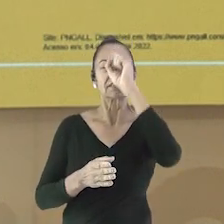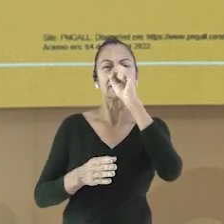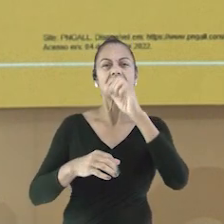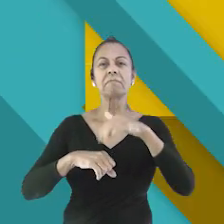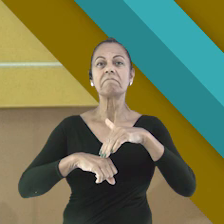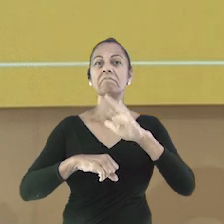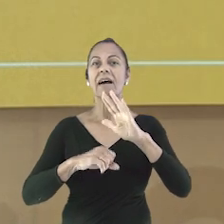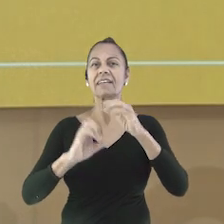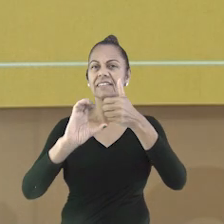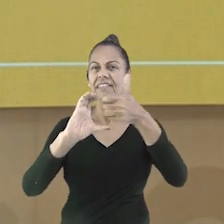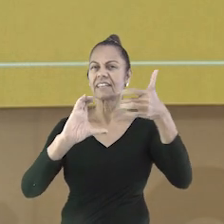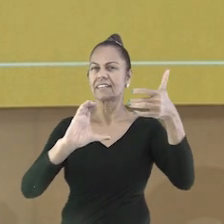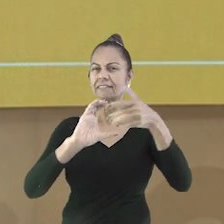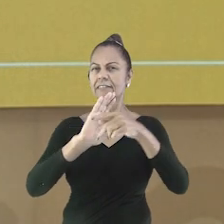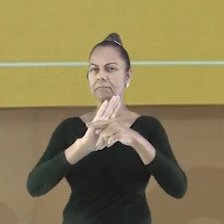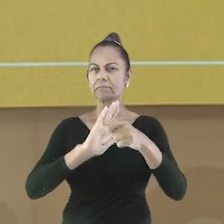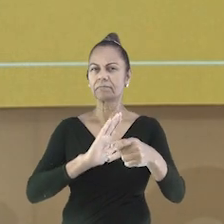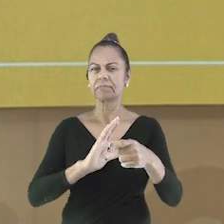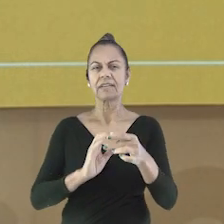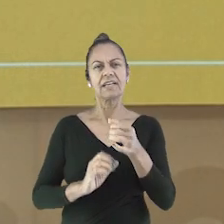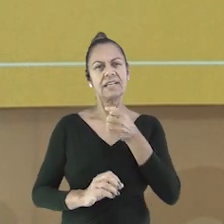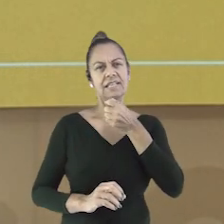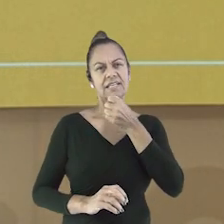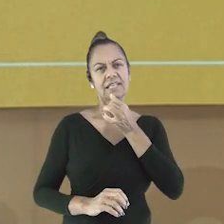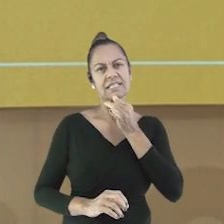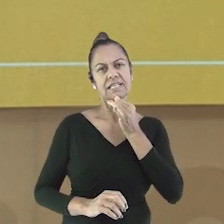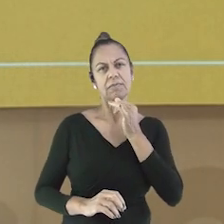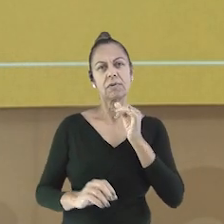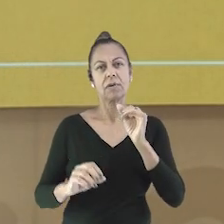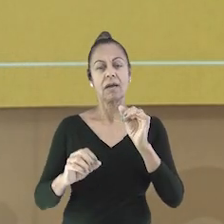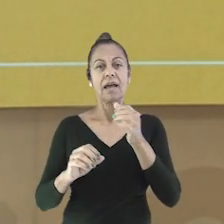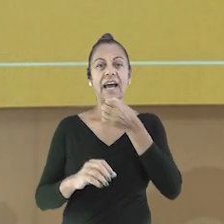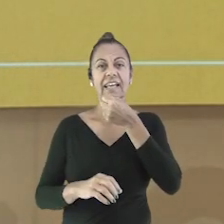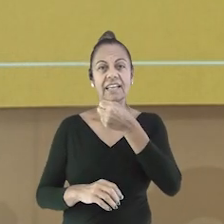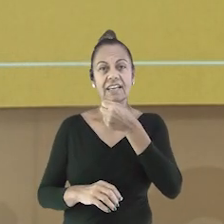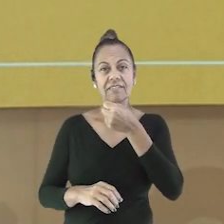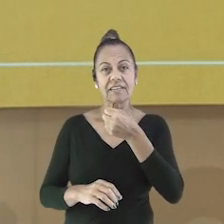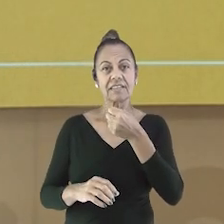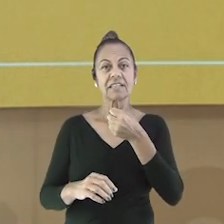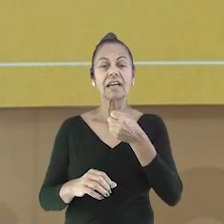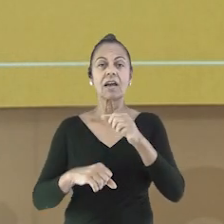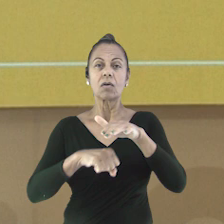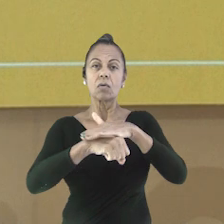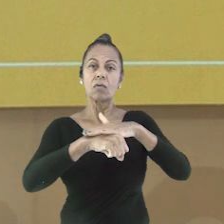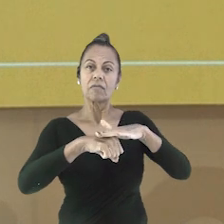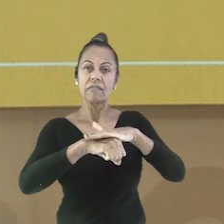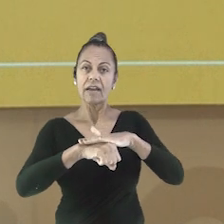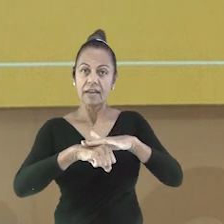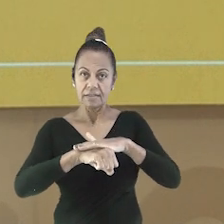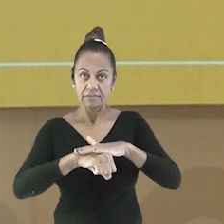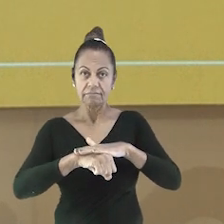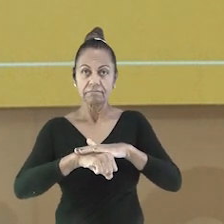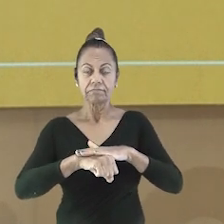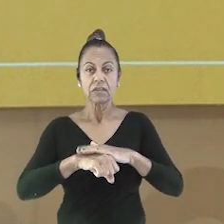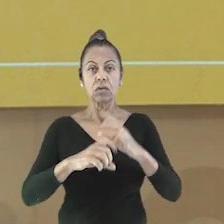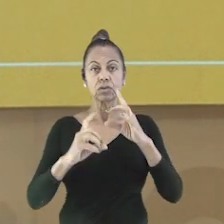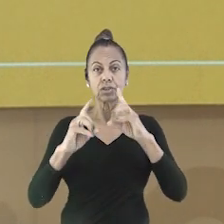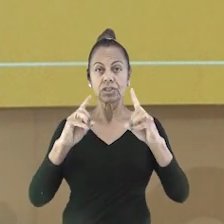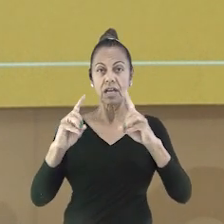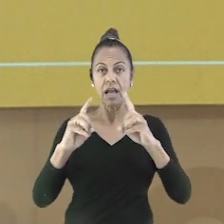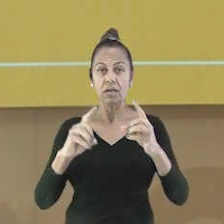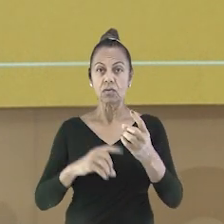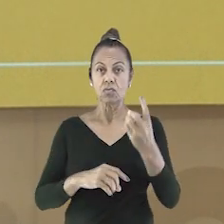características? A entrevista. A entrevista é uma conversa ou diálogo entre duas ou